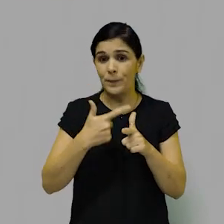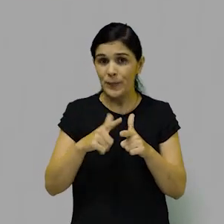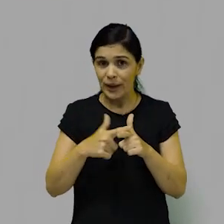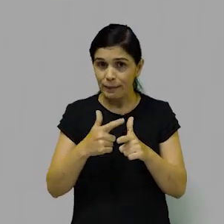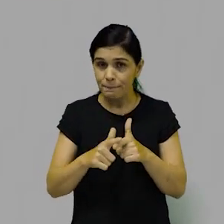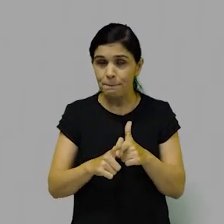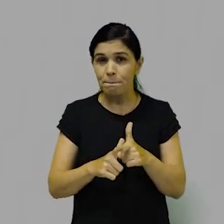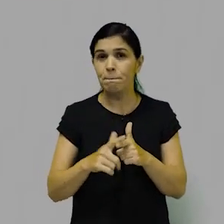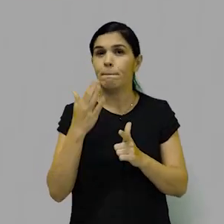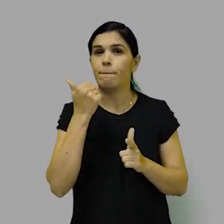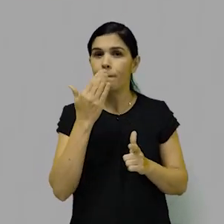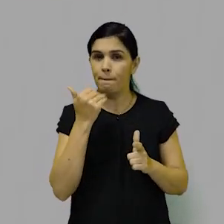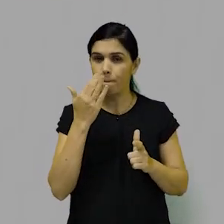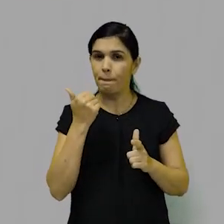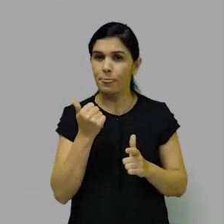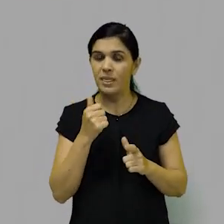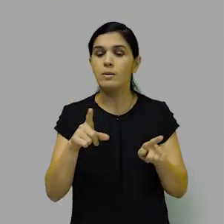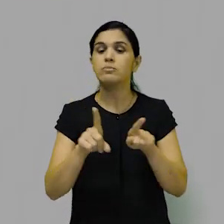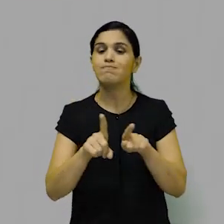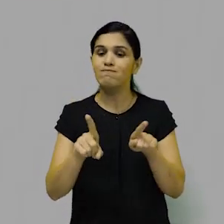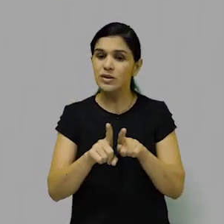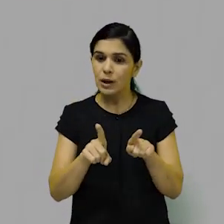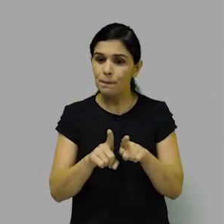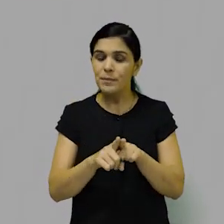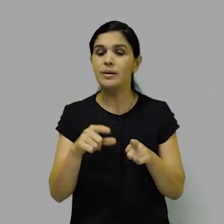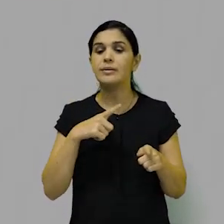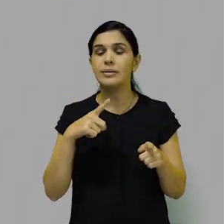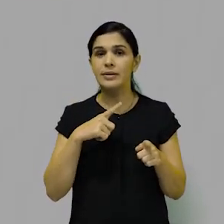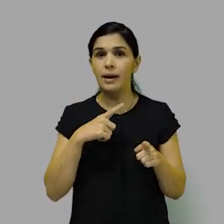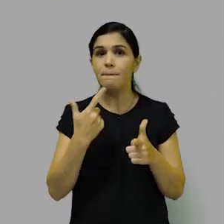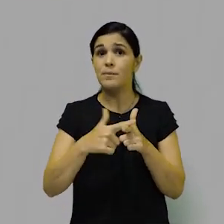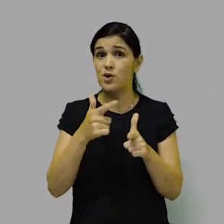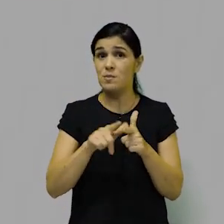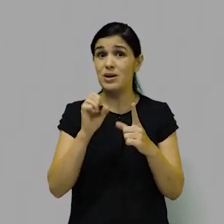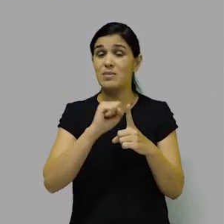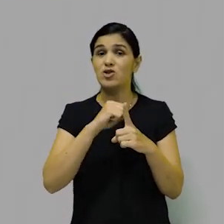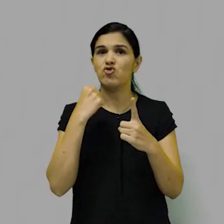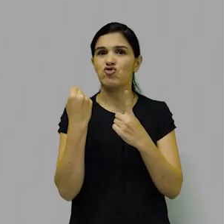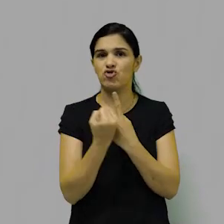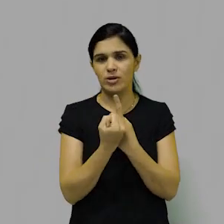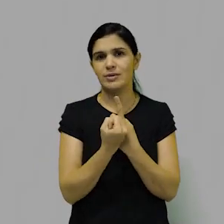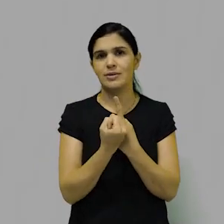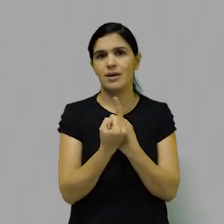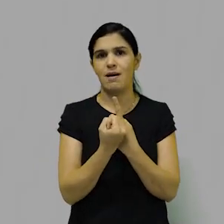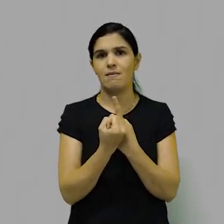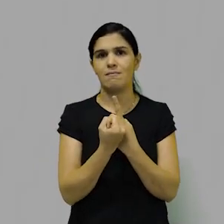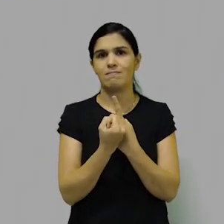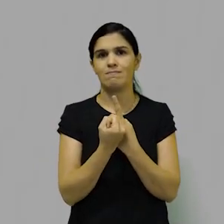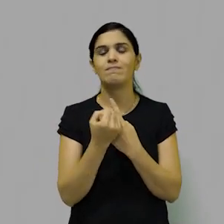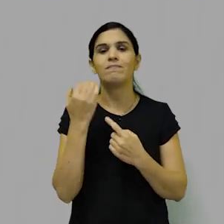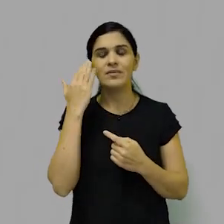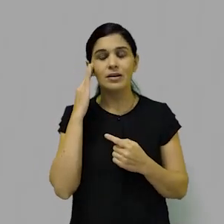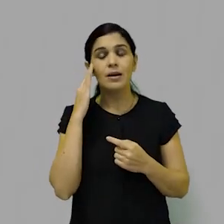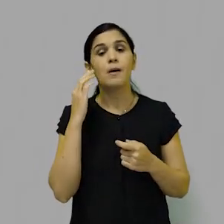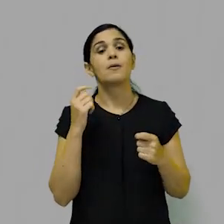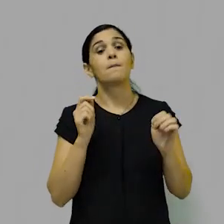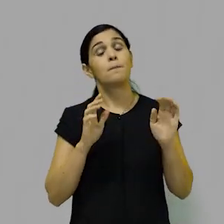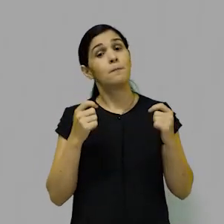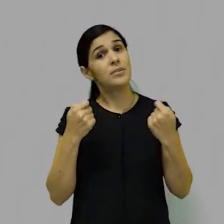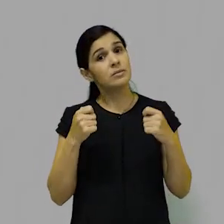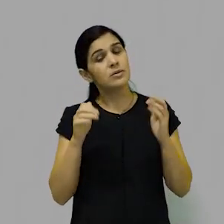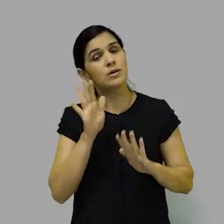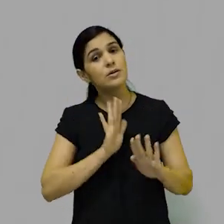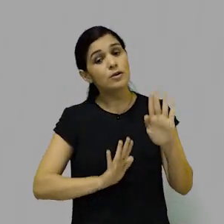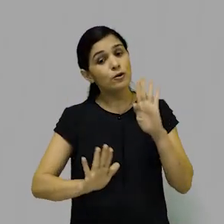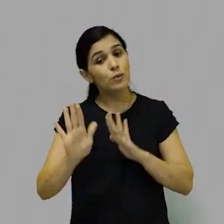gente está ali, não está sofrendo essas pressões que a sociedade nos impõe, tá certo? Então, o bem-estar,